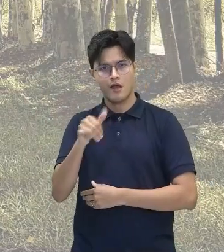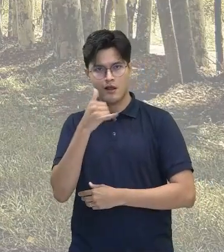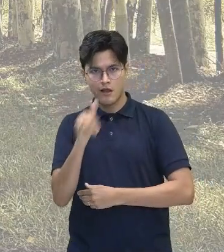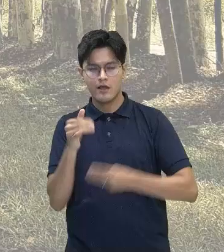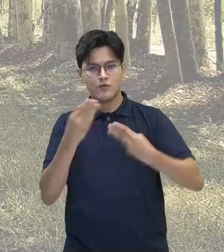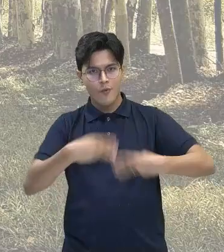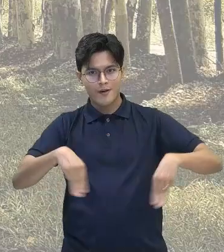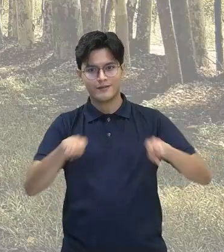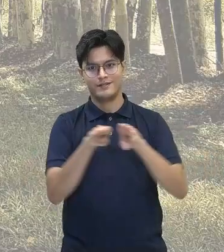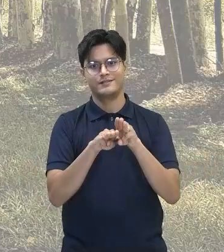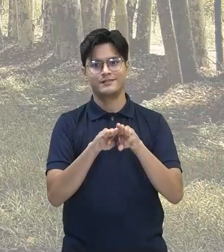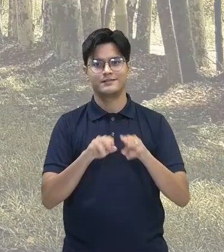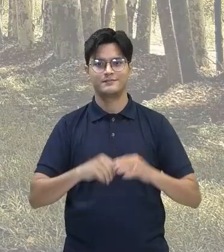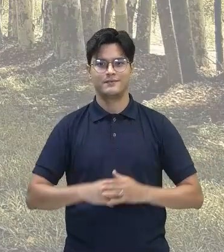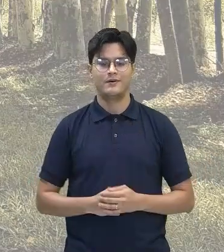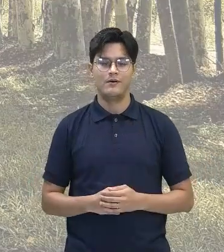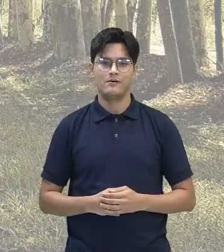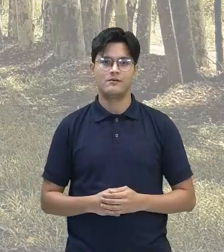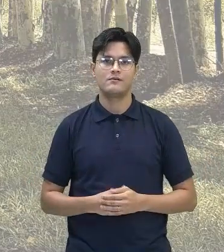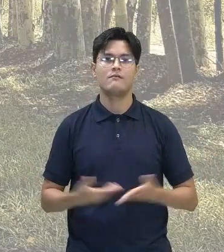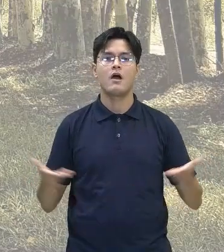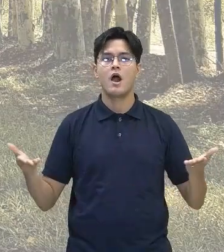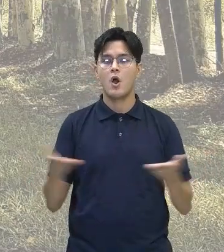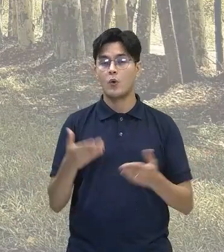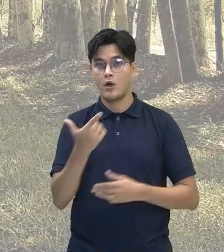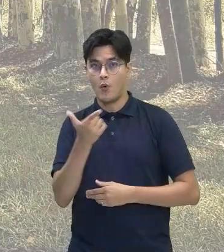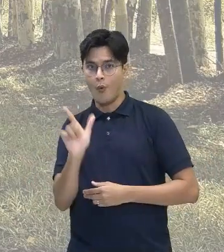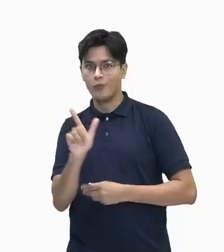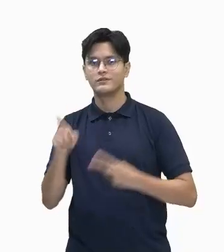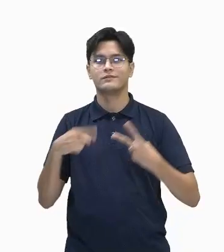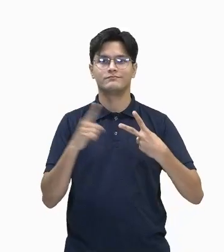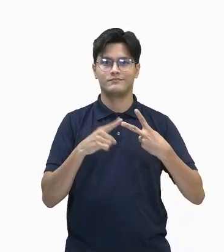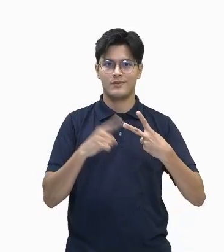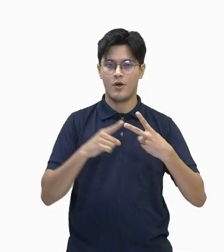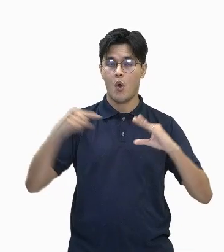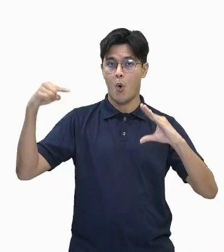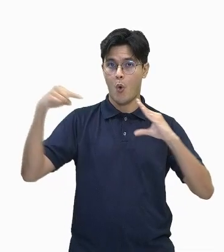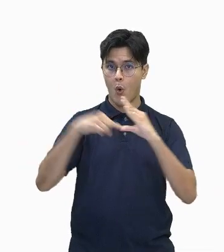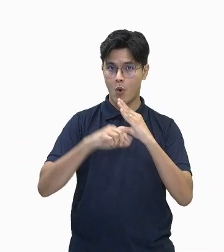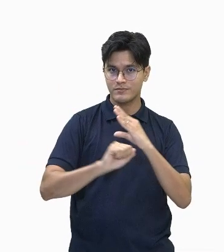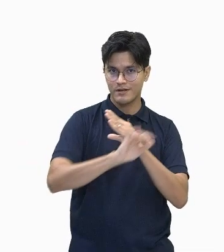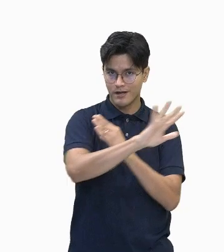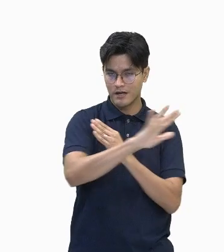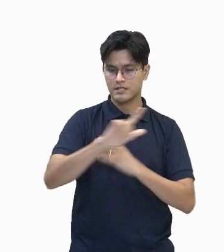eletromagnética. Já a ótica geométrica